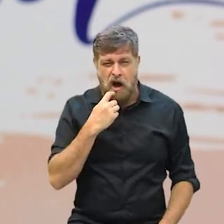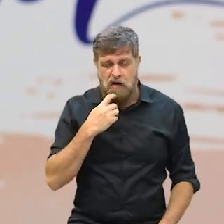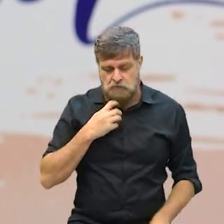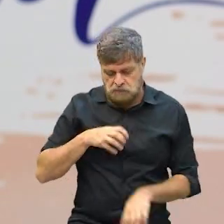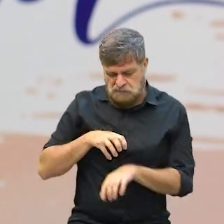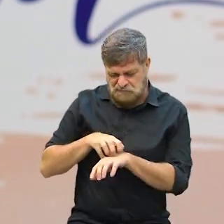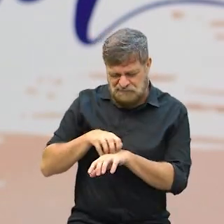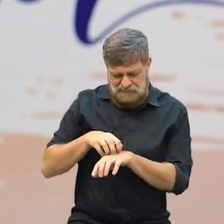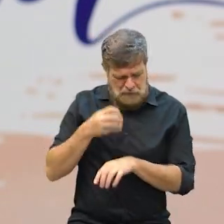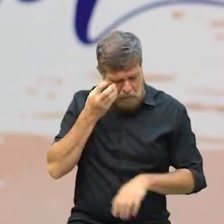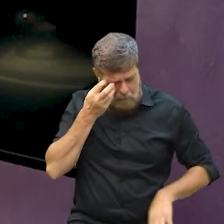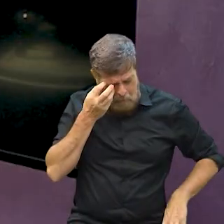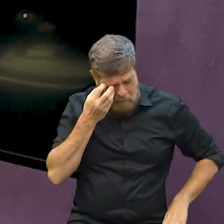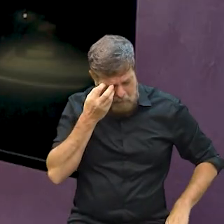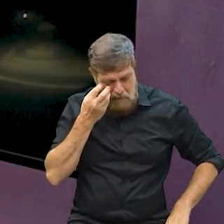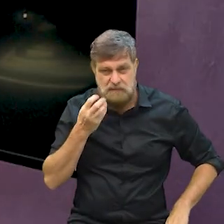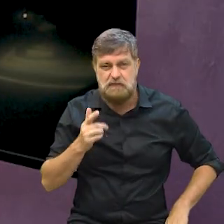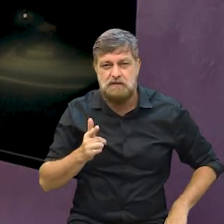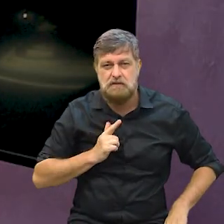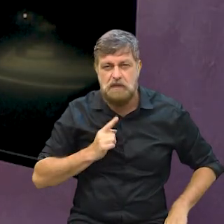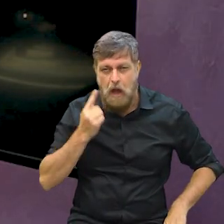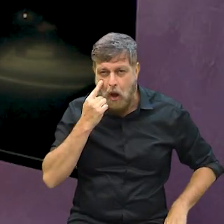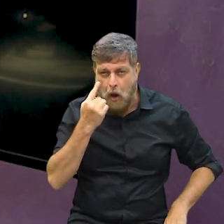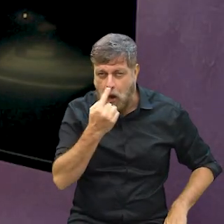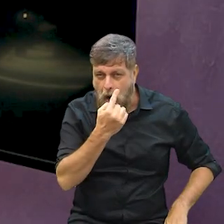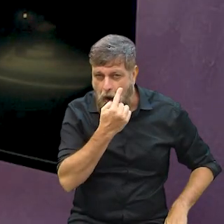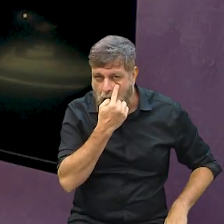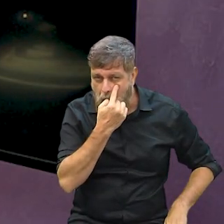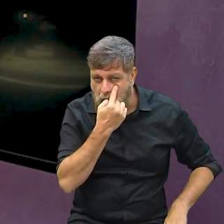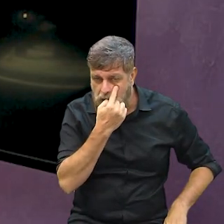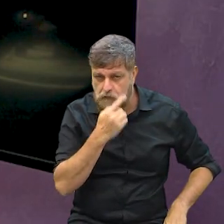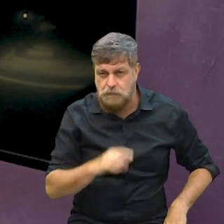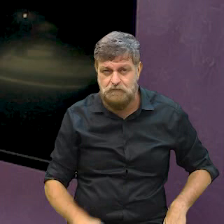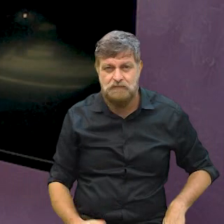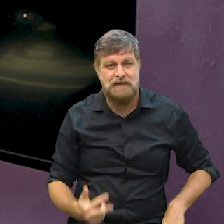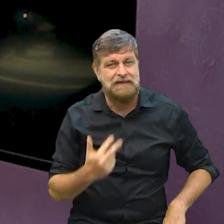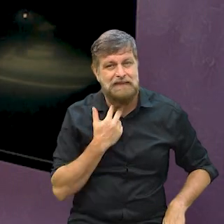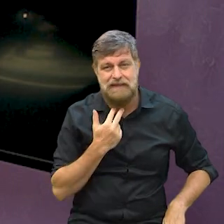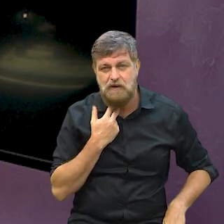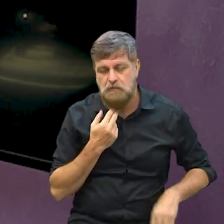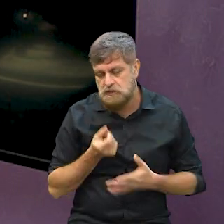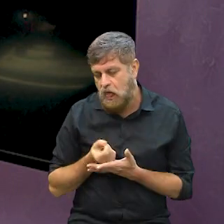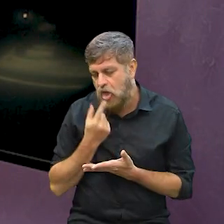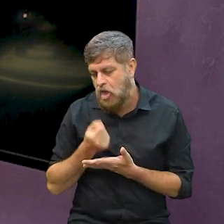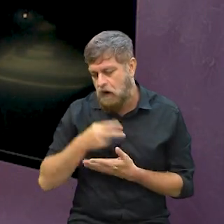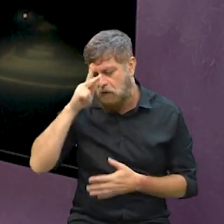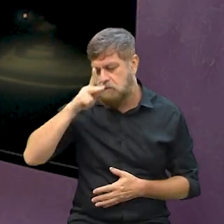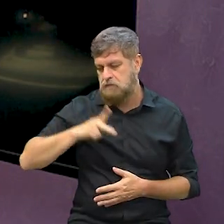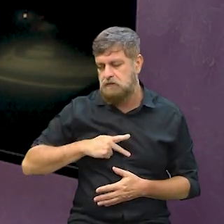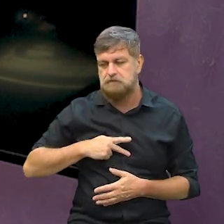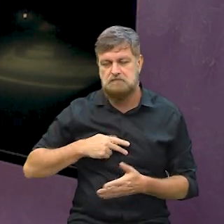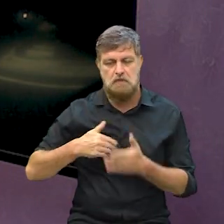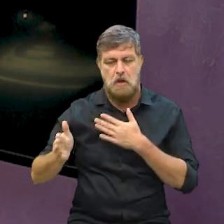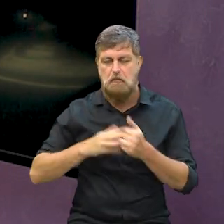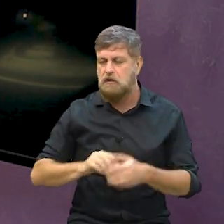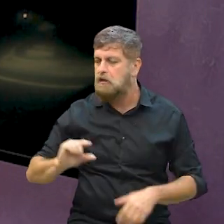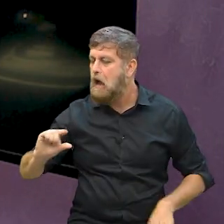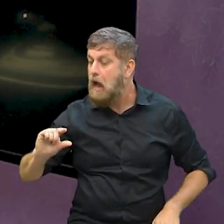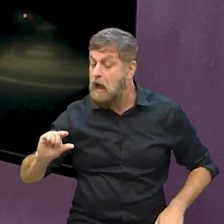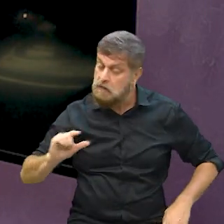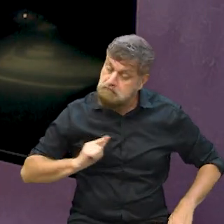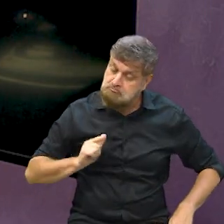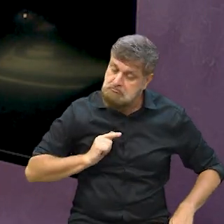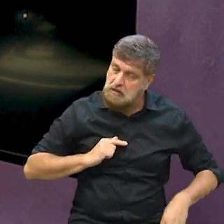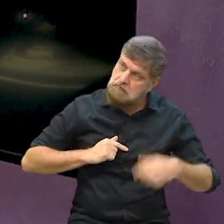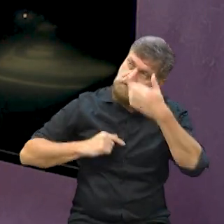vermelho, coçando. Olho, assim como tudo, não é bom se automedicar, pegar um colírio que está lá, que